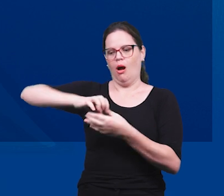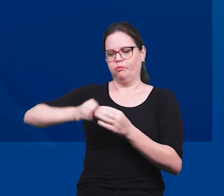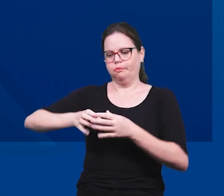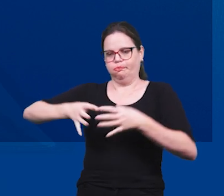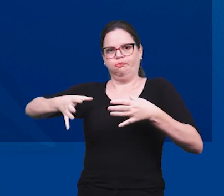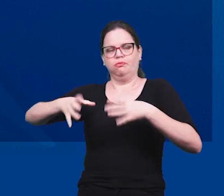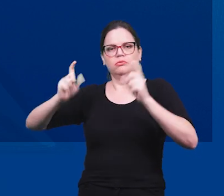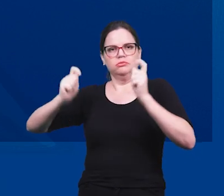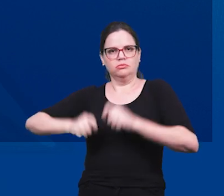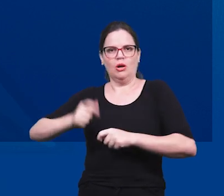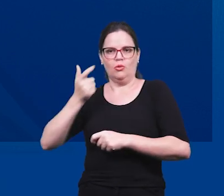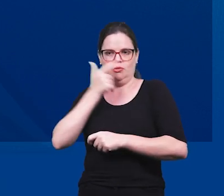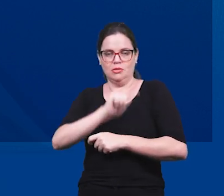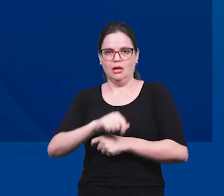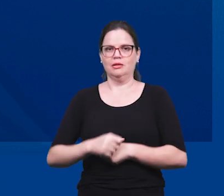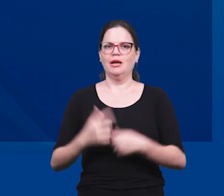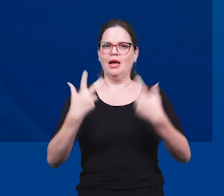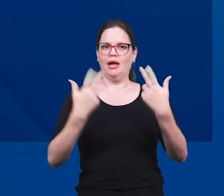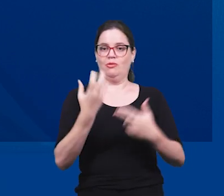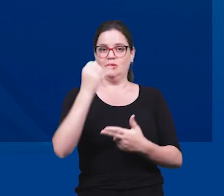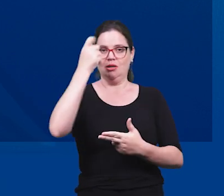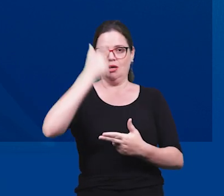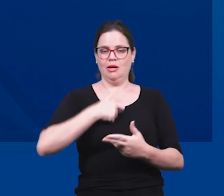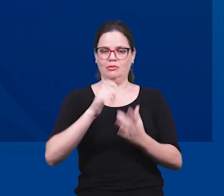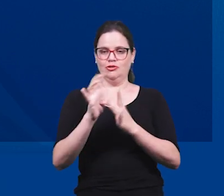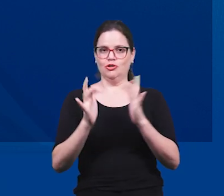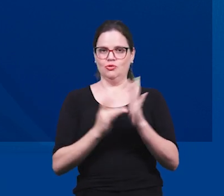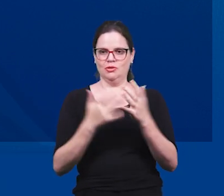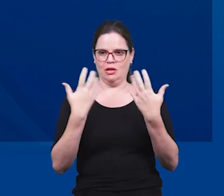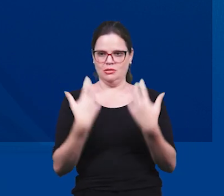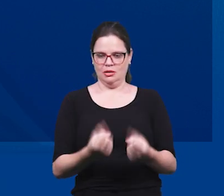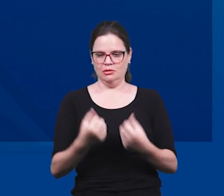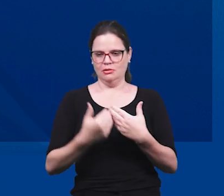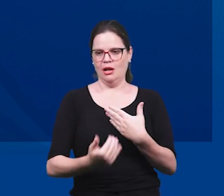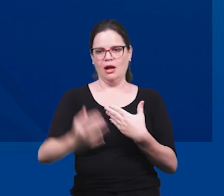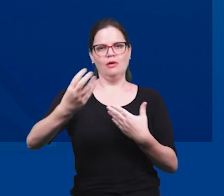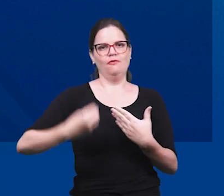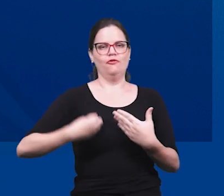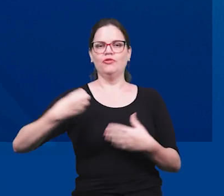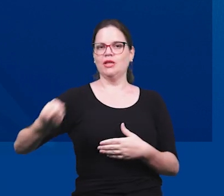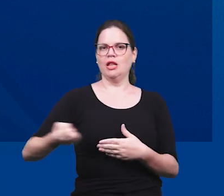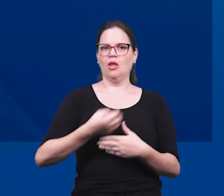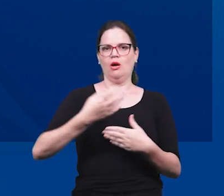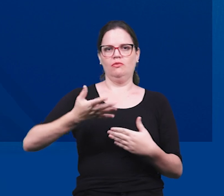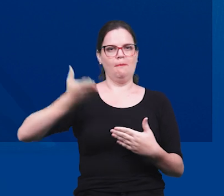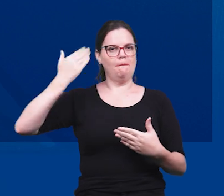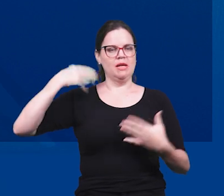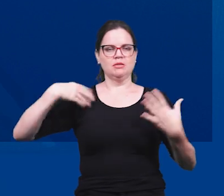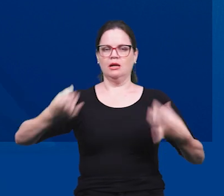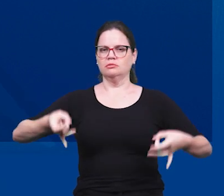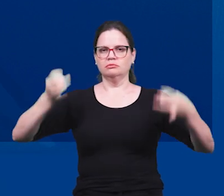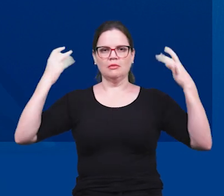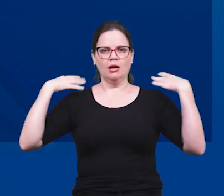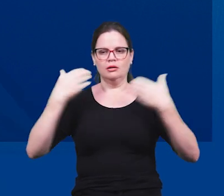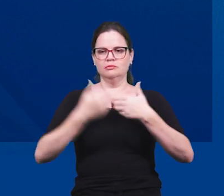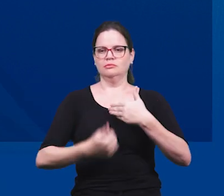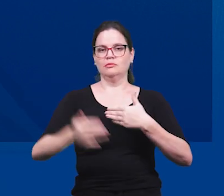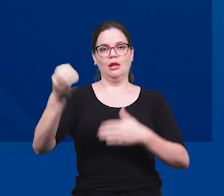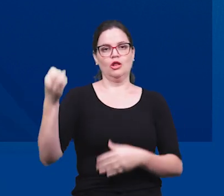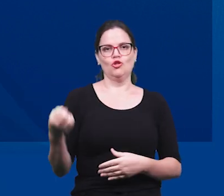alguém está em Cristo, nova criatura é. As coisas velhas já se passaram, eis que tudo se fez